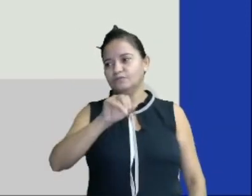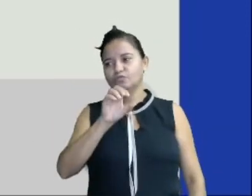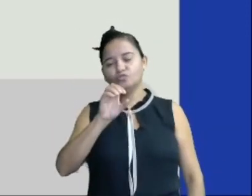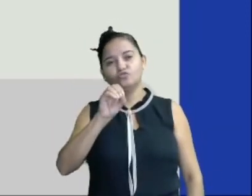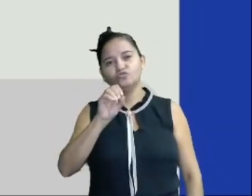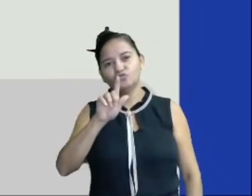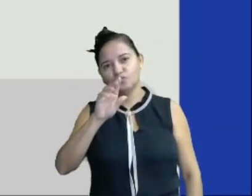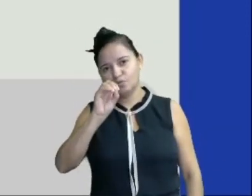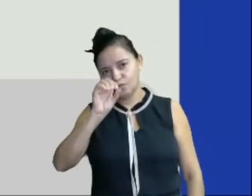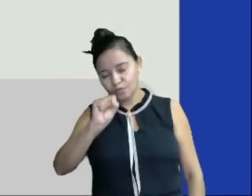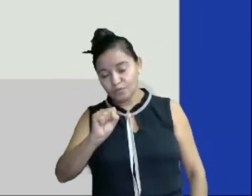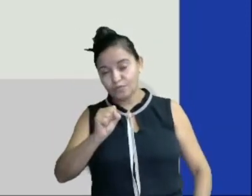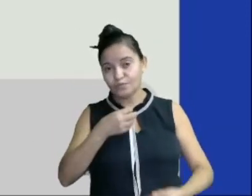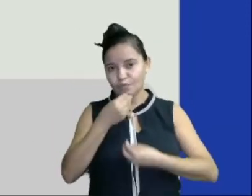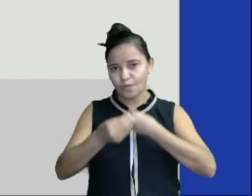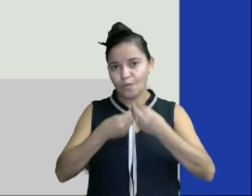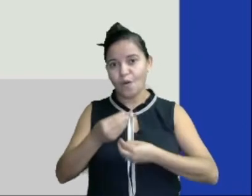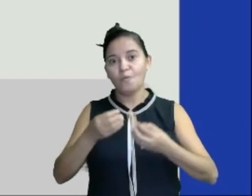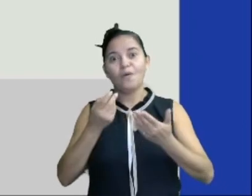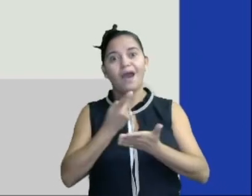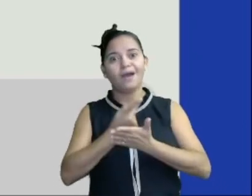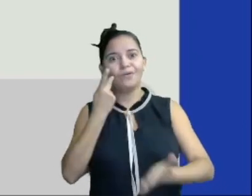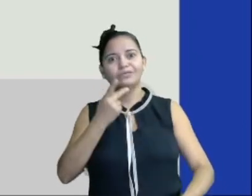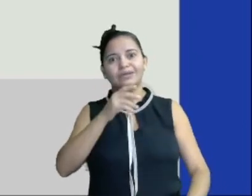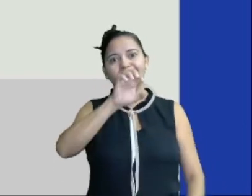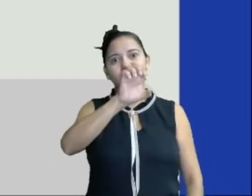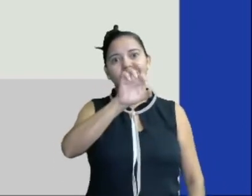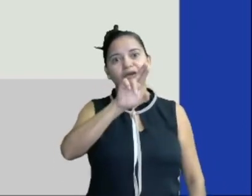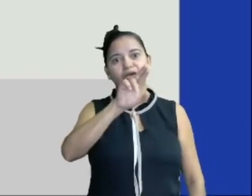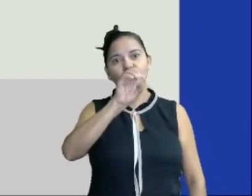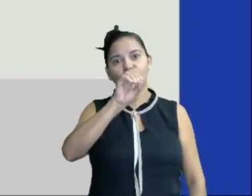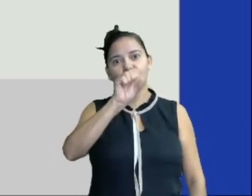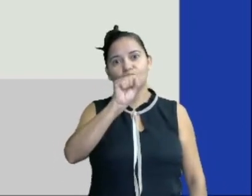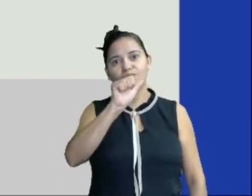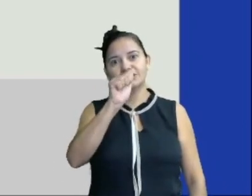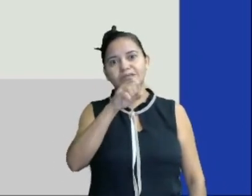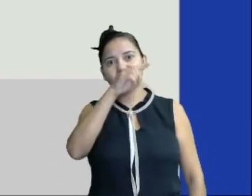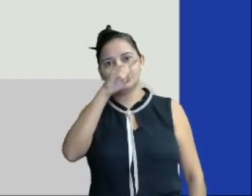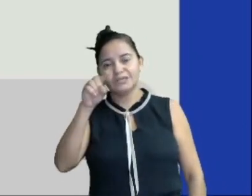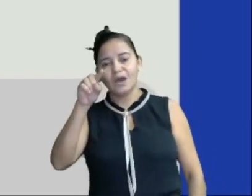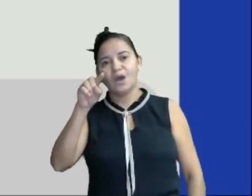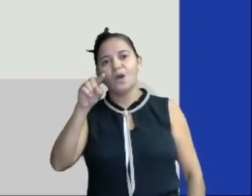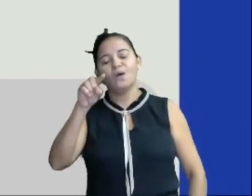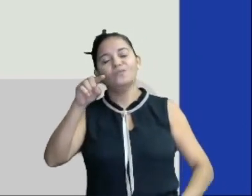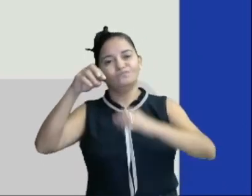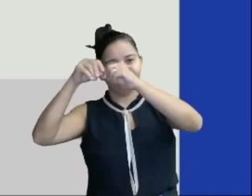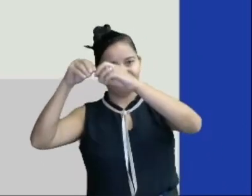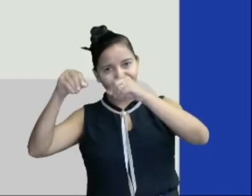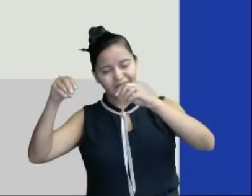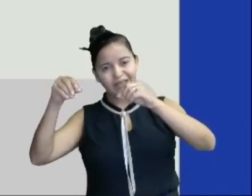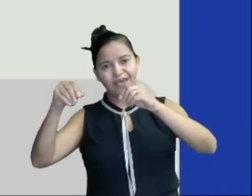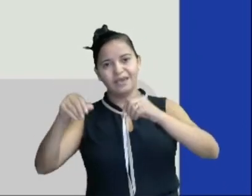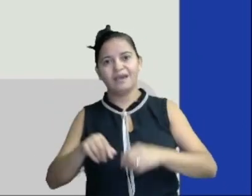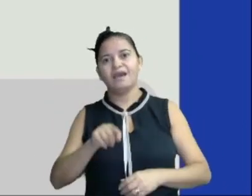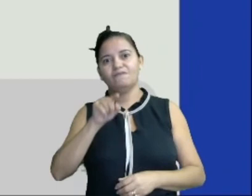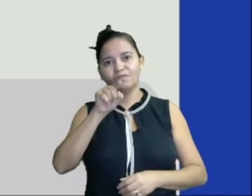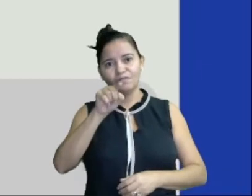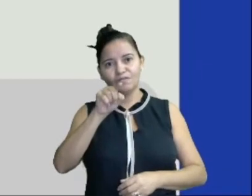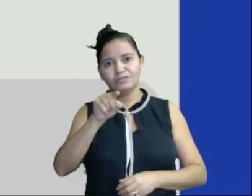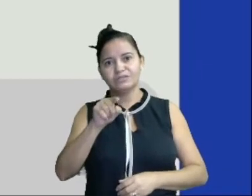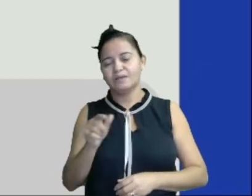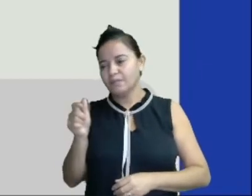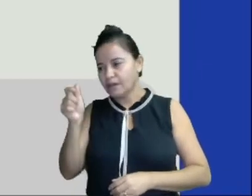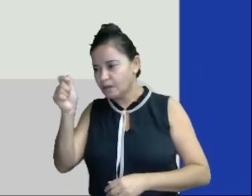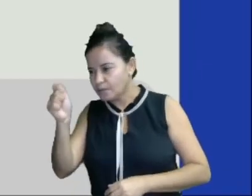os processos de erosão do solo, tá certo? Portanto, pega o celular aí, a câmera, aponta aí para o QR Code